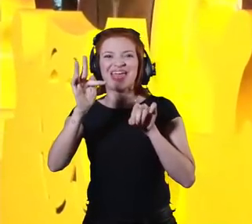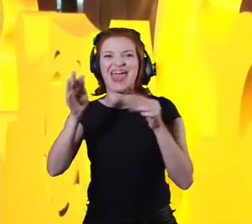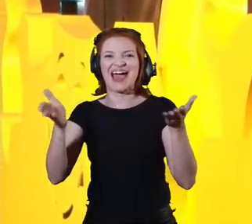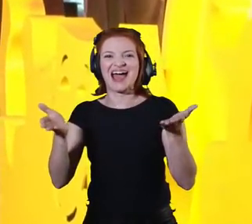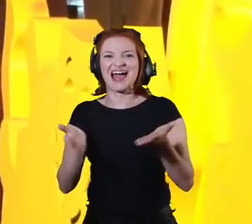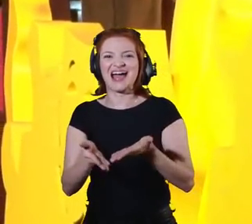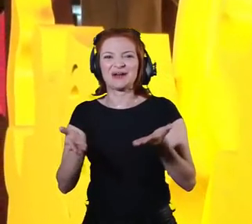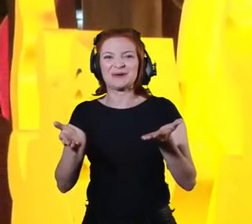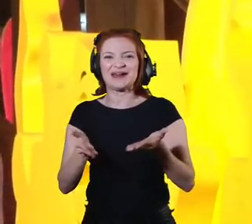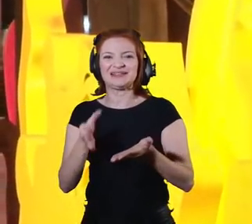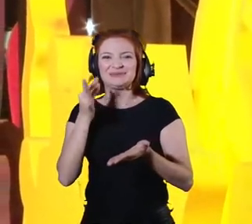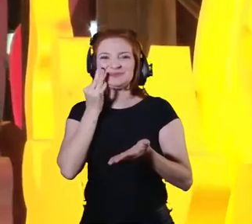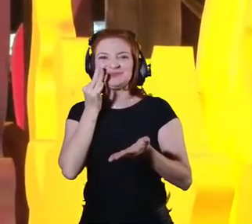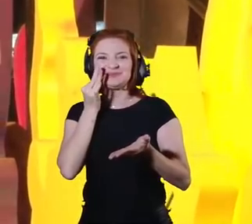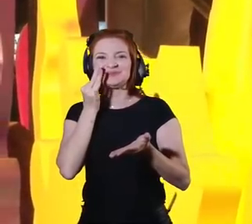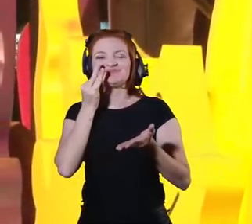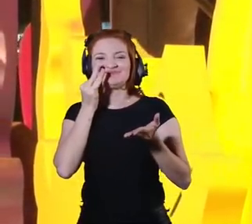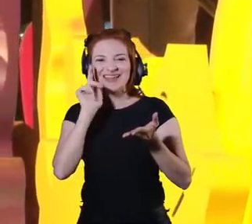É o presente. E,